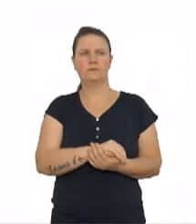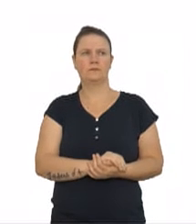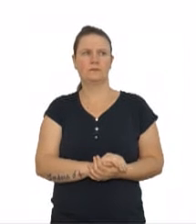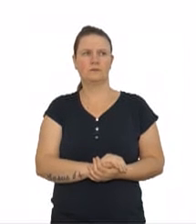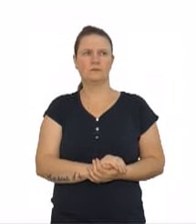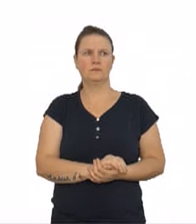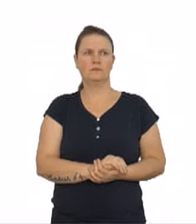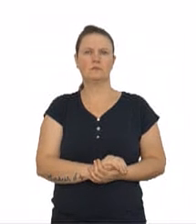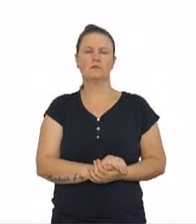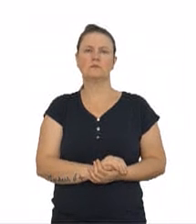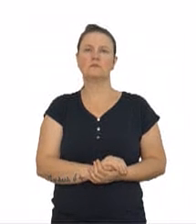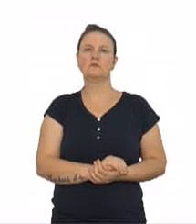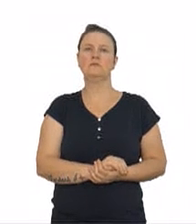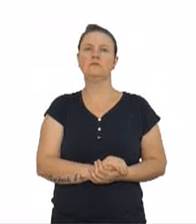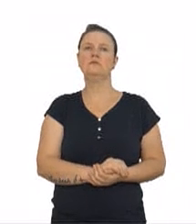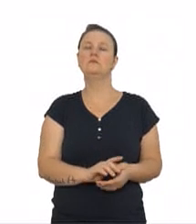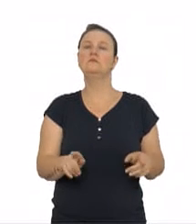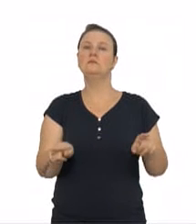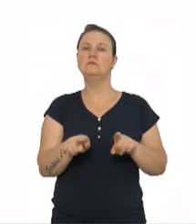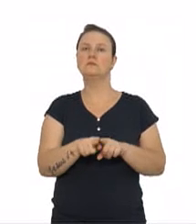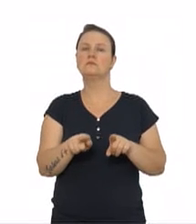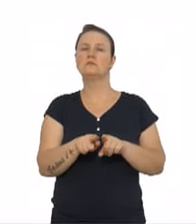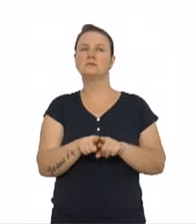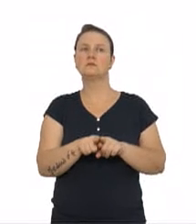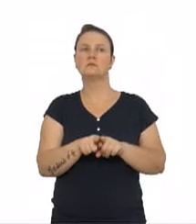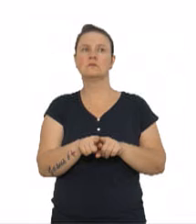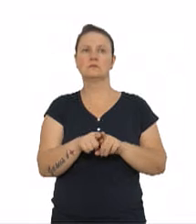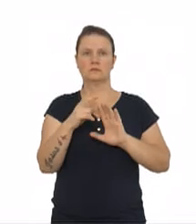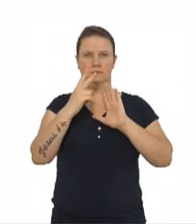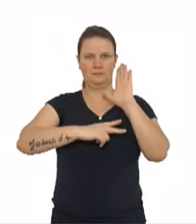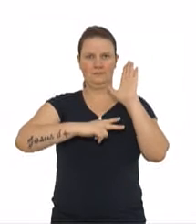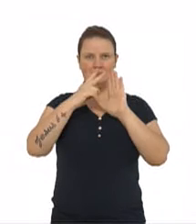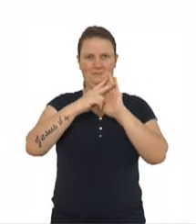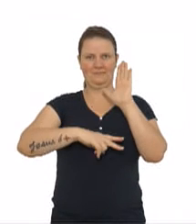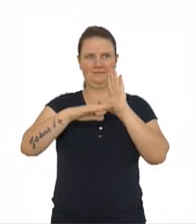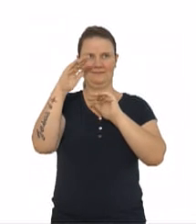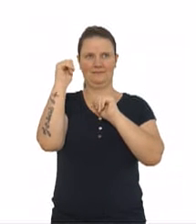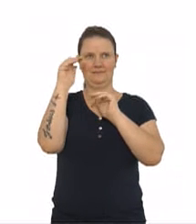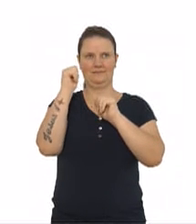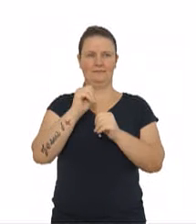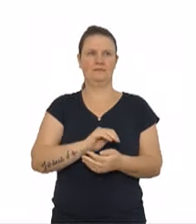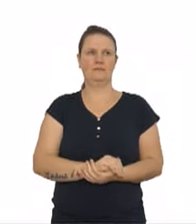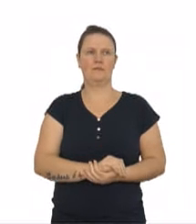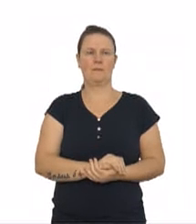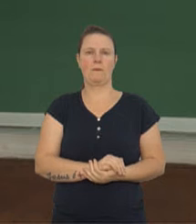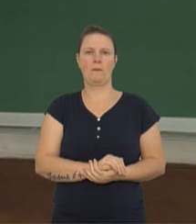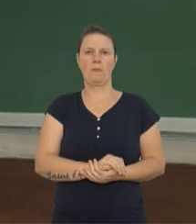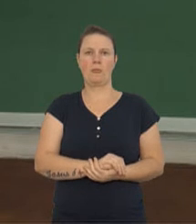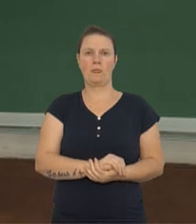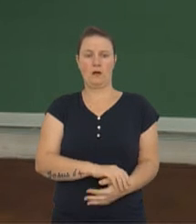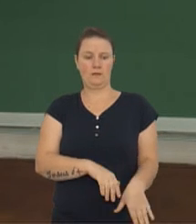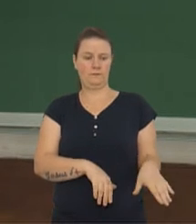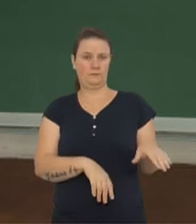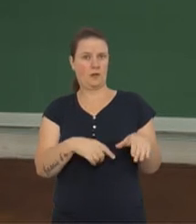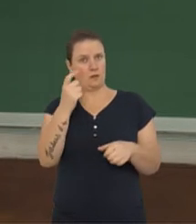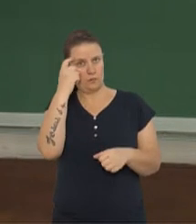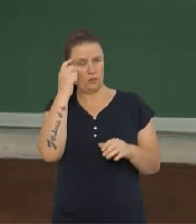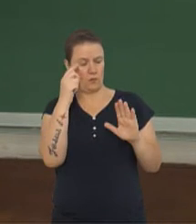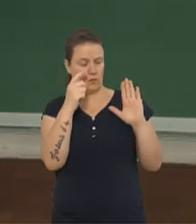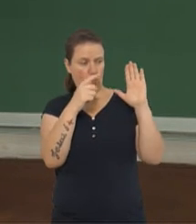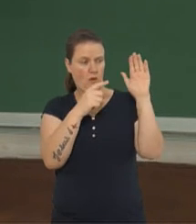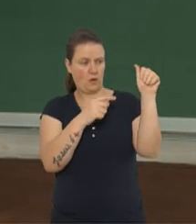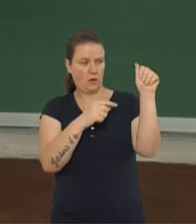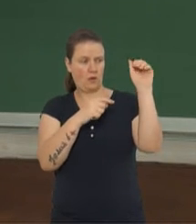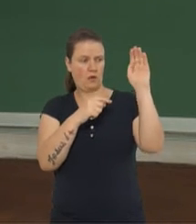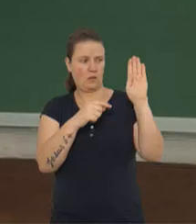duas personas. Sim, tilde, é sempre correto. Então, das alternativas que nós pensamos juntos